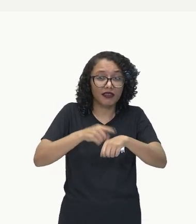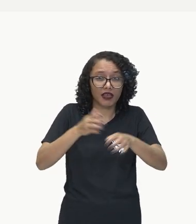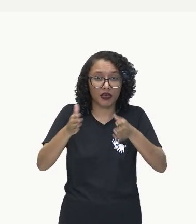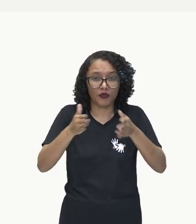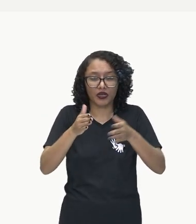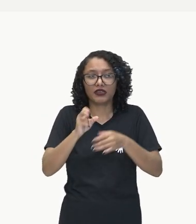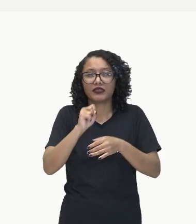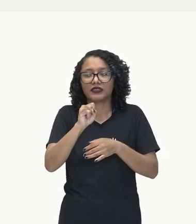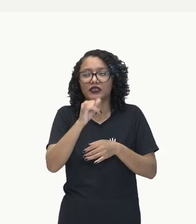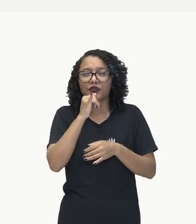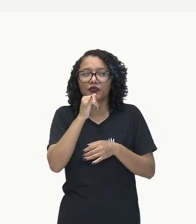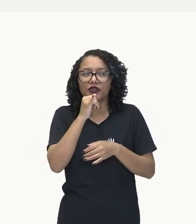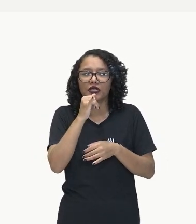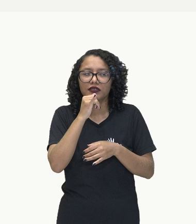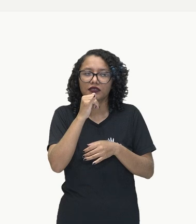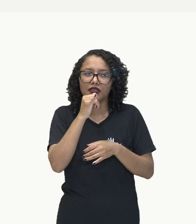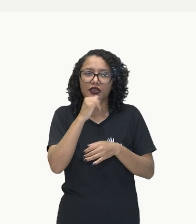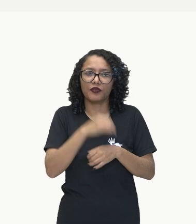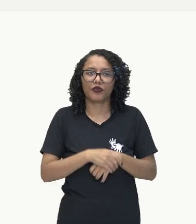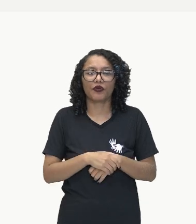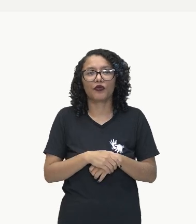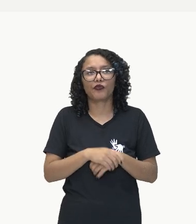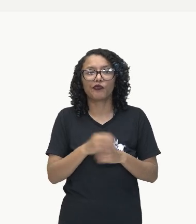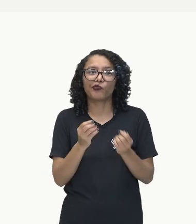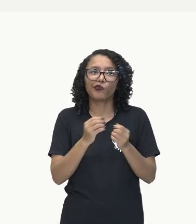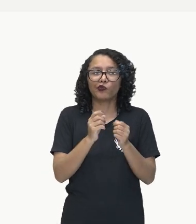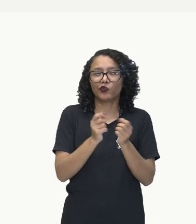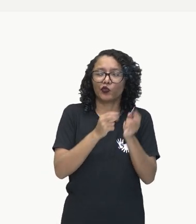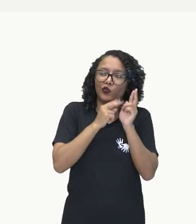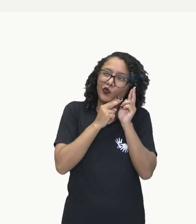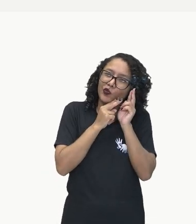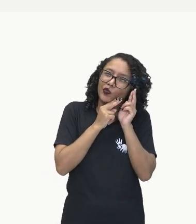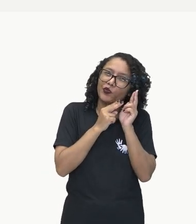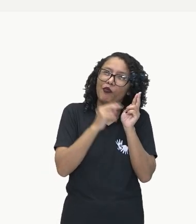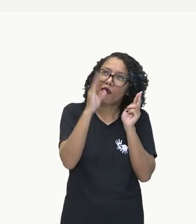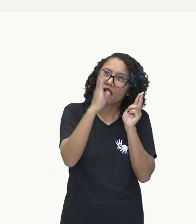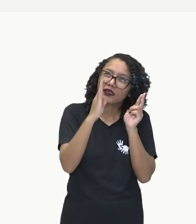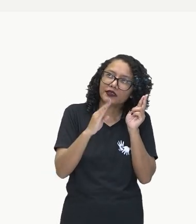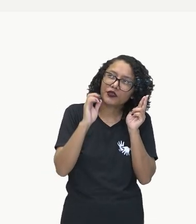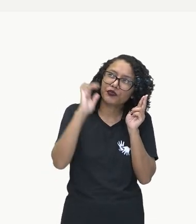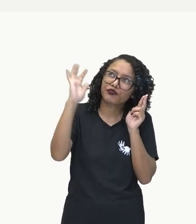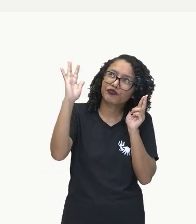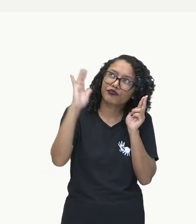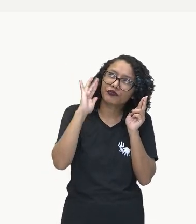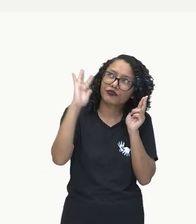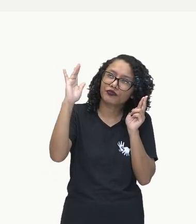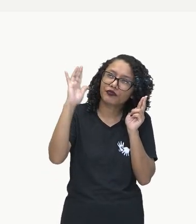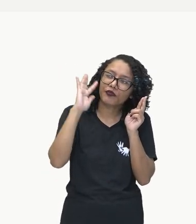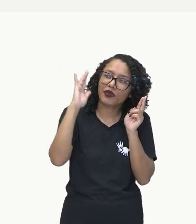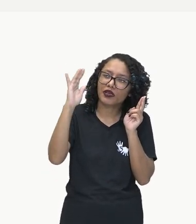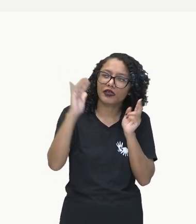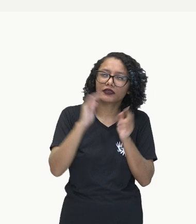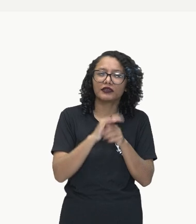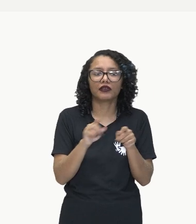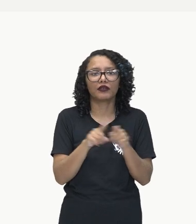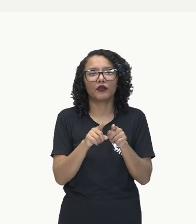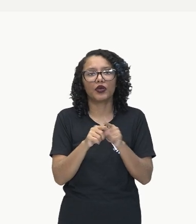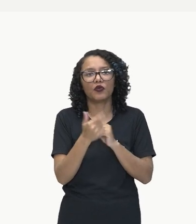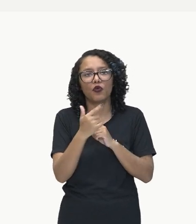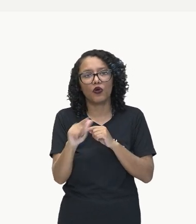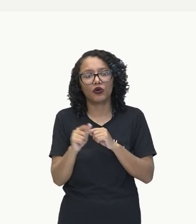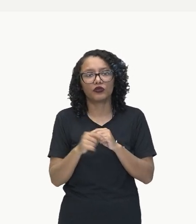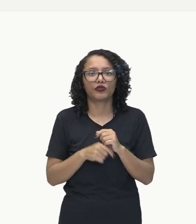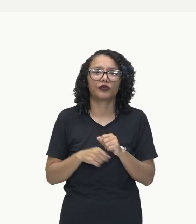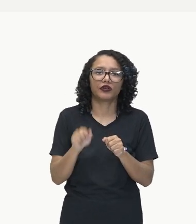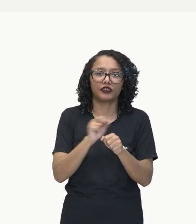no Brasil enquanto ele dorme, ou sem conseguir dormir, mais prazer encontro eu lá, trazendo de novo essa ideia